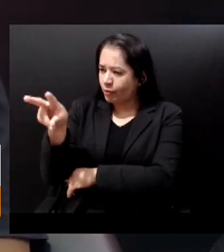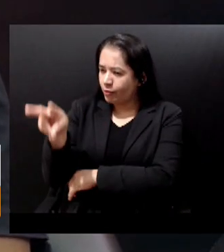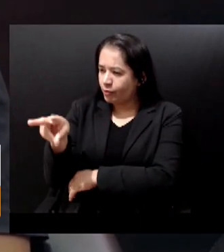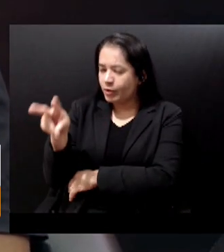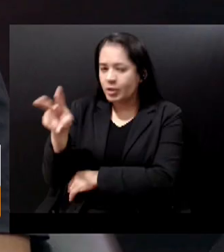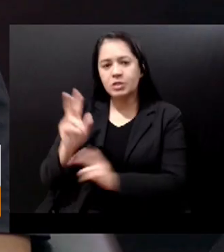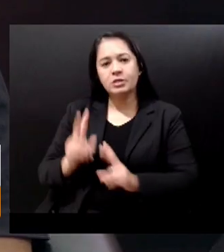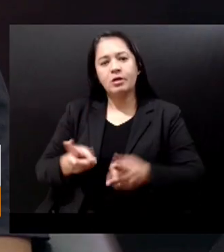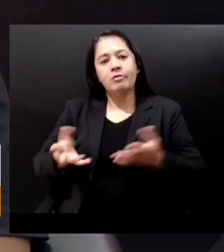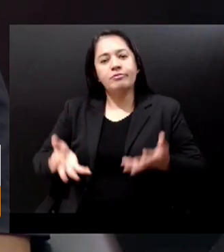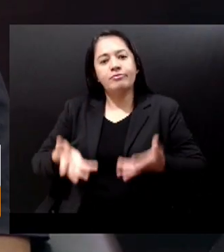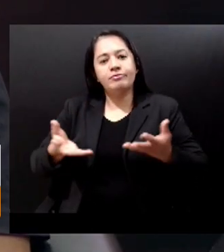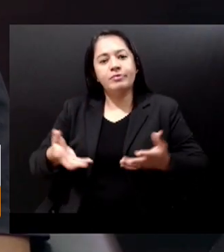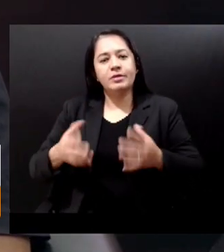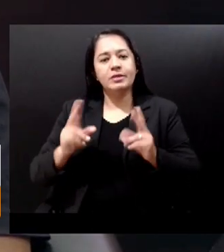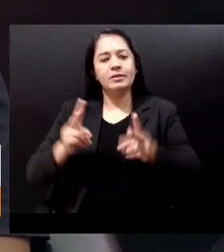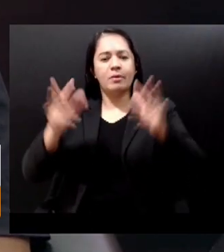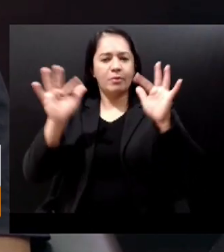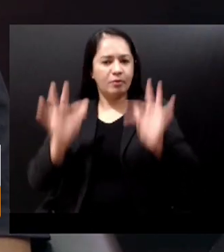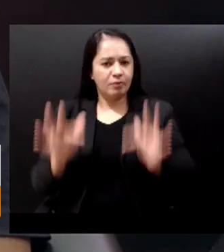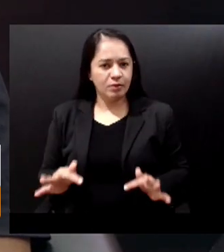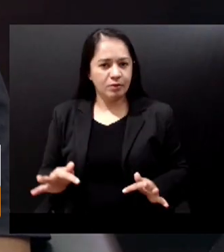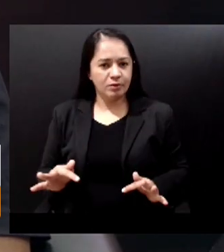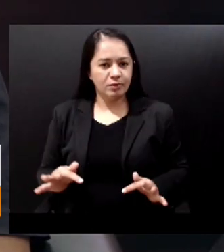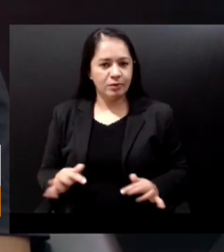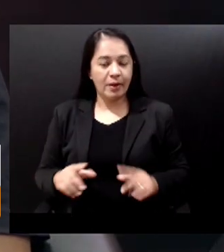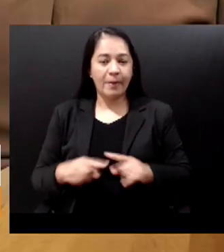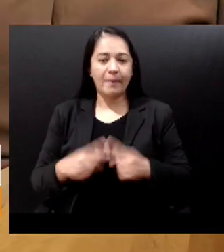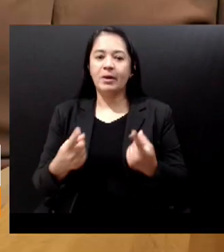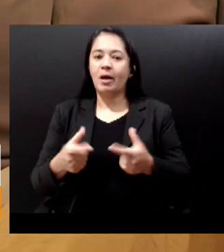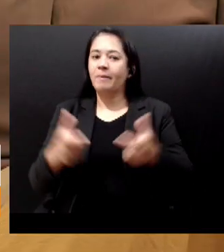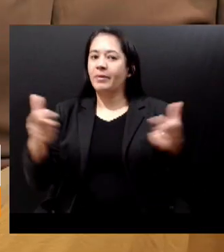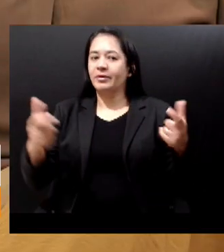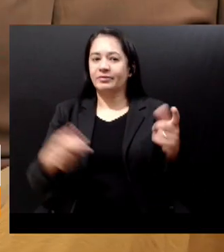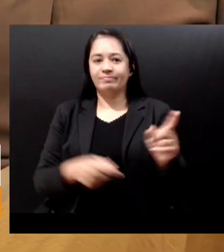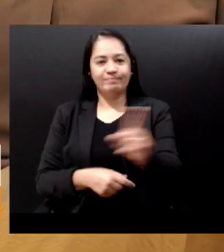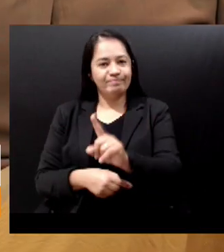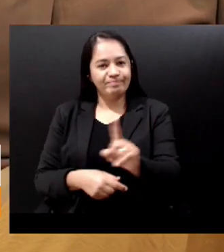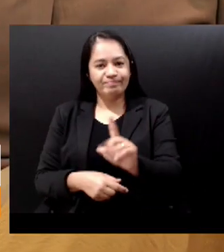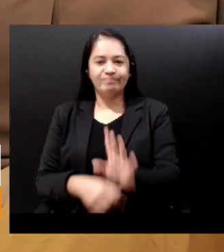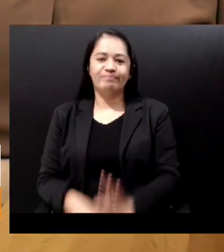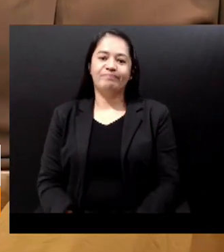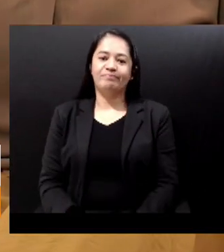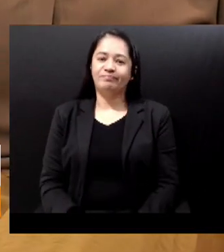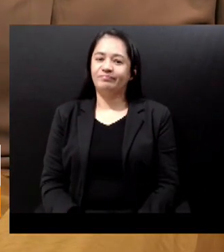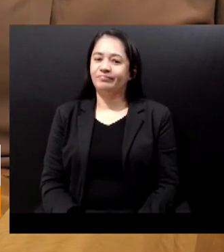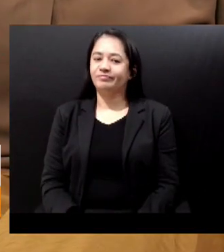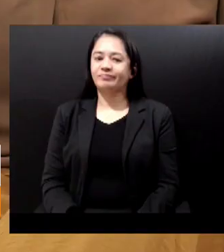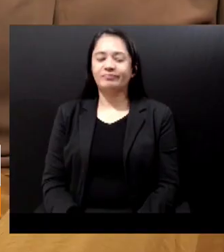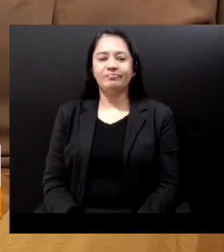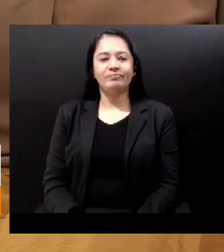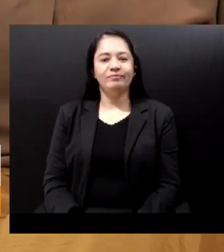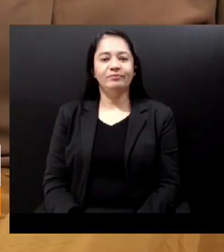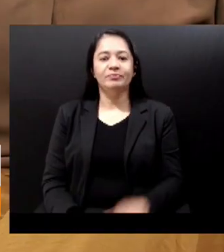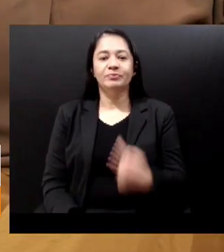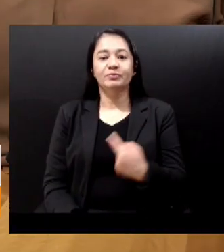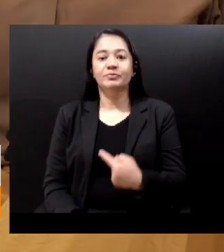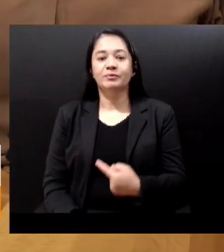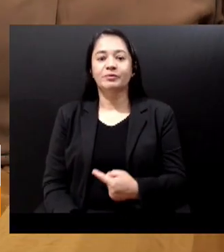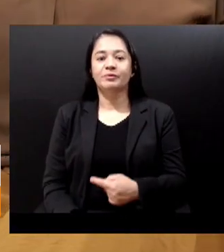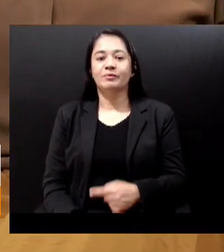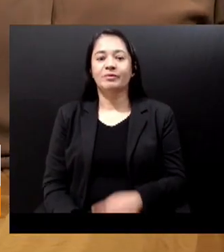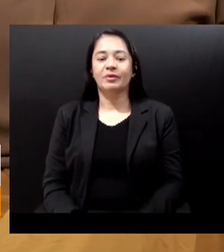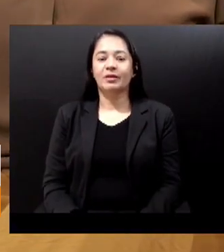está feliz. uhum. E na grande maioria das vezes ela não tá. E isso a gente pode excelente a sua